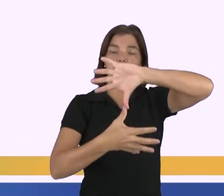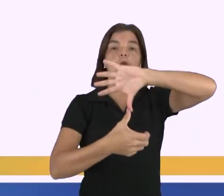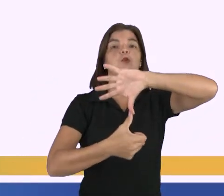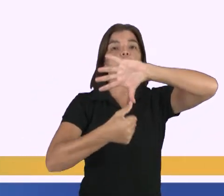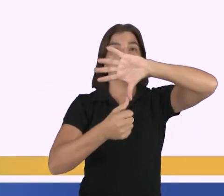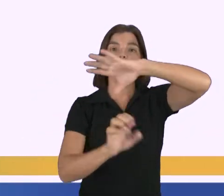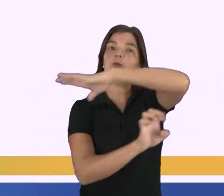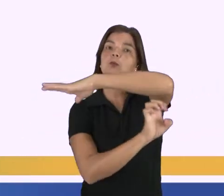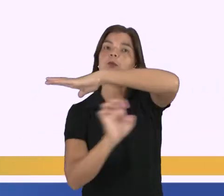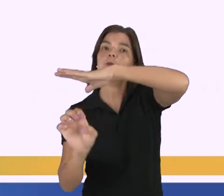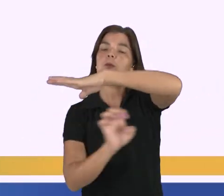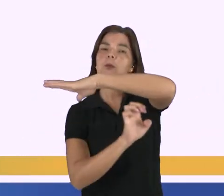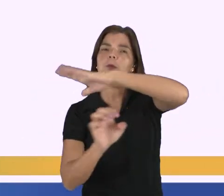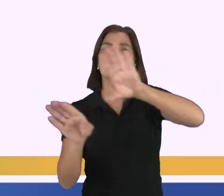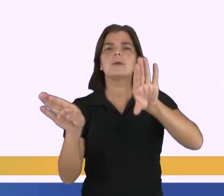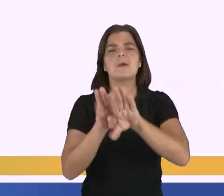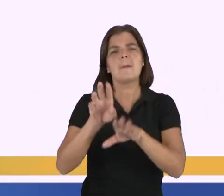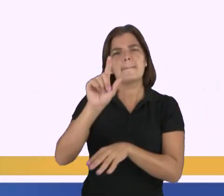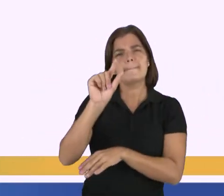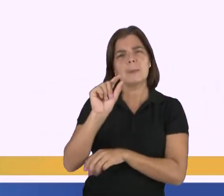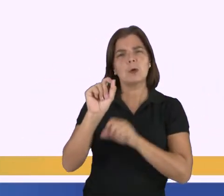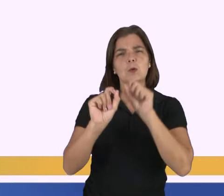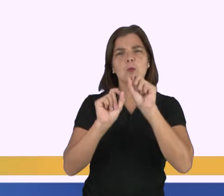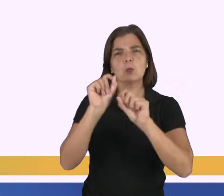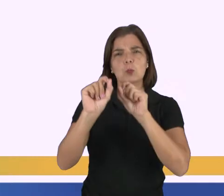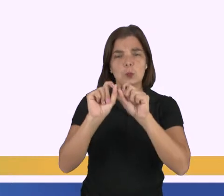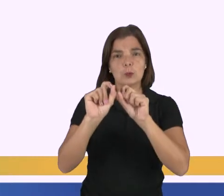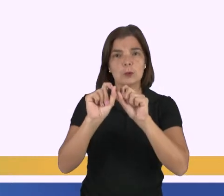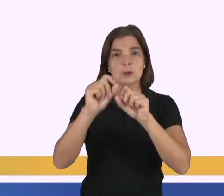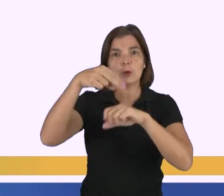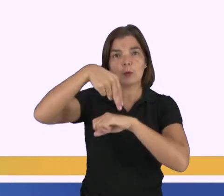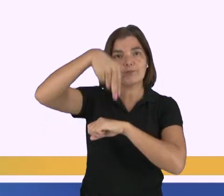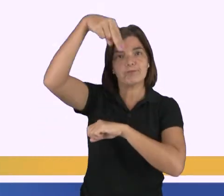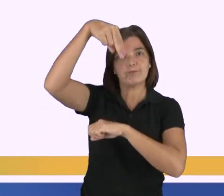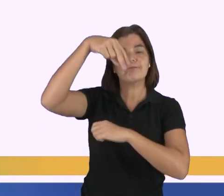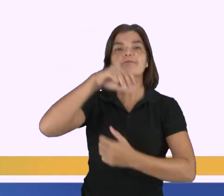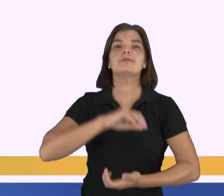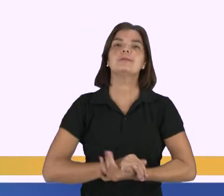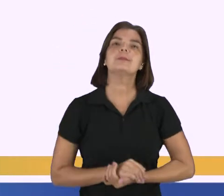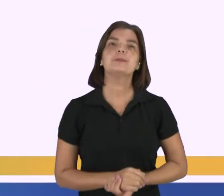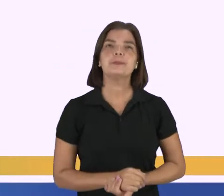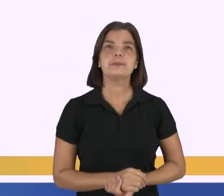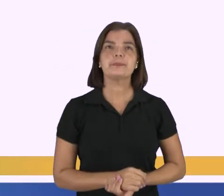e apenas uma pequena porção fica ao norte.